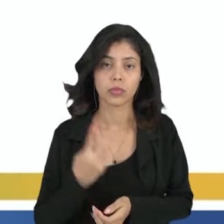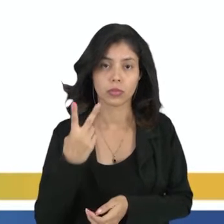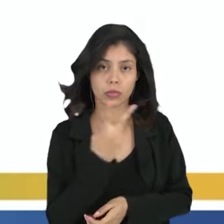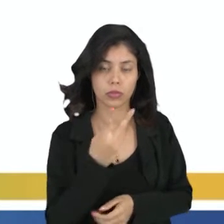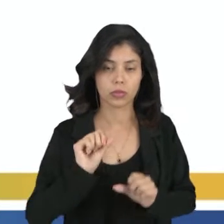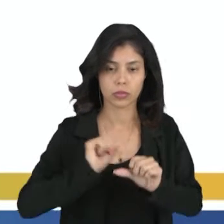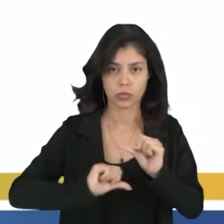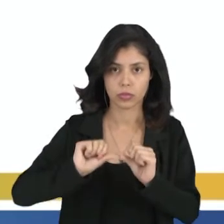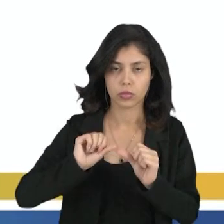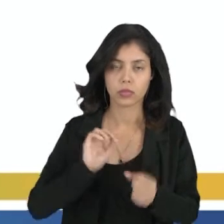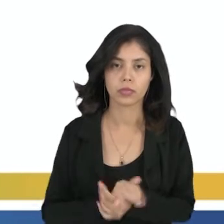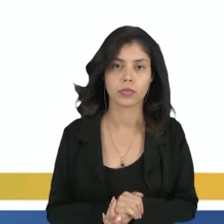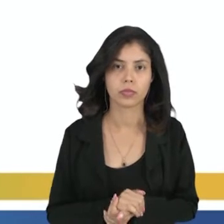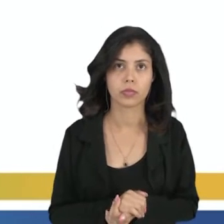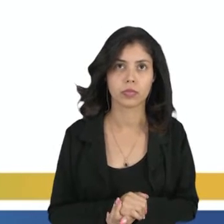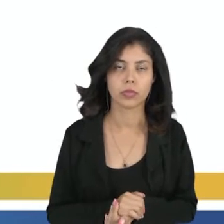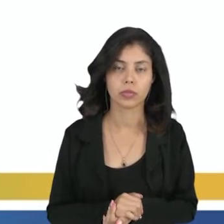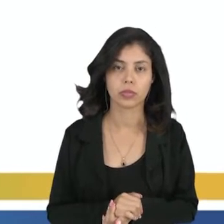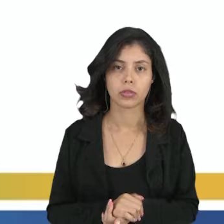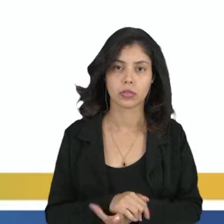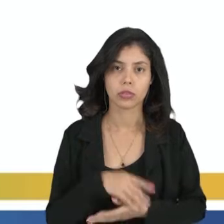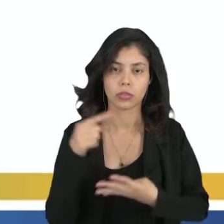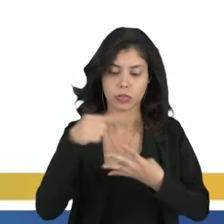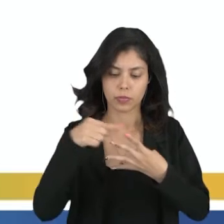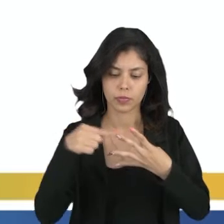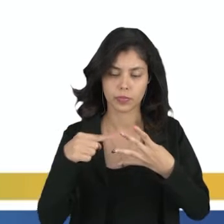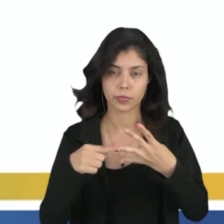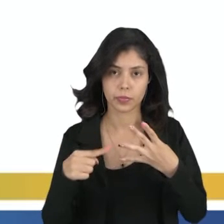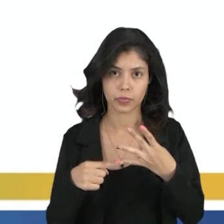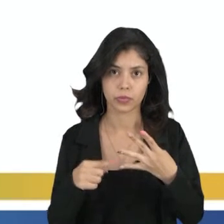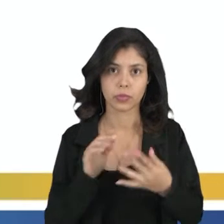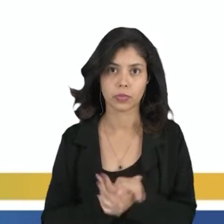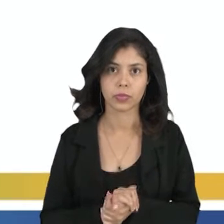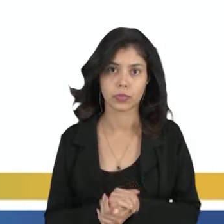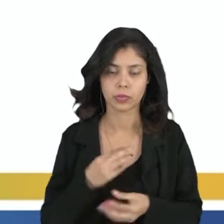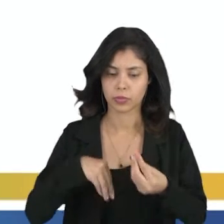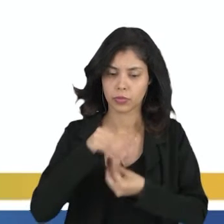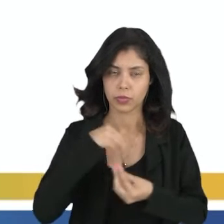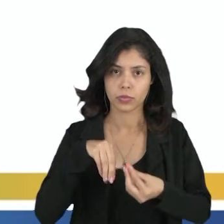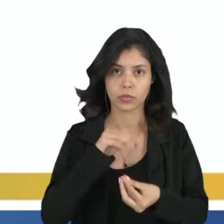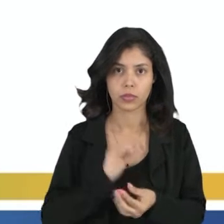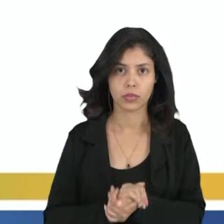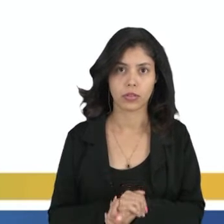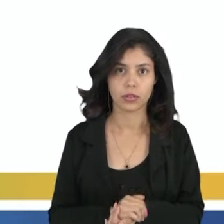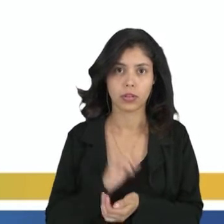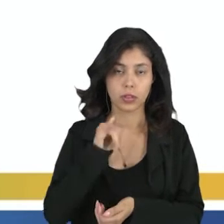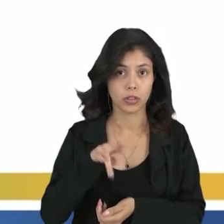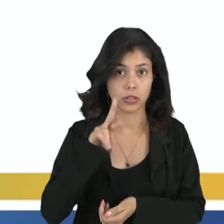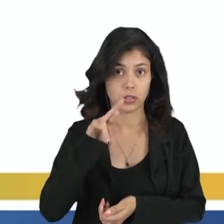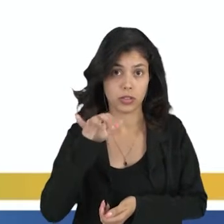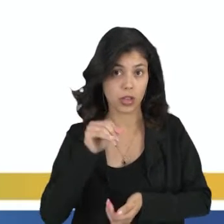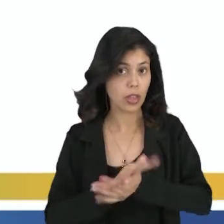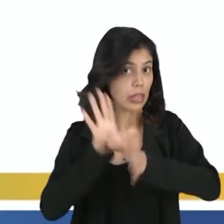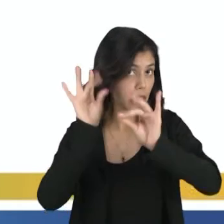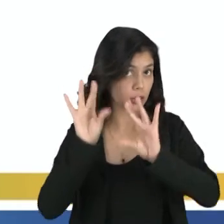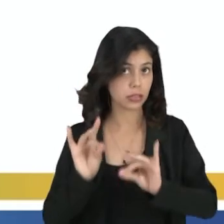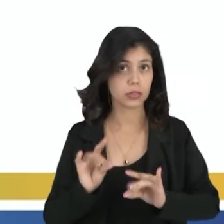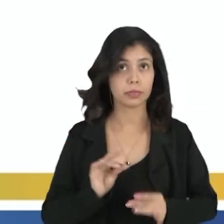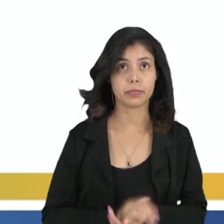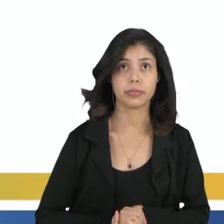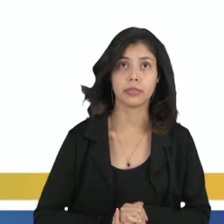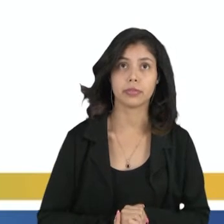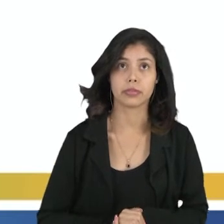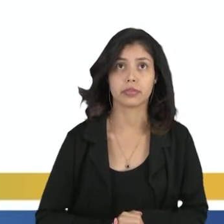e dupla troca. Então, esses são os 4 tipos de reações inorgânicas. Agora, a gente vai ver cada uma